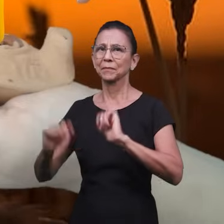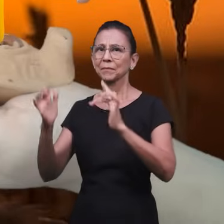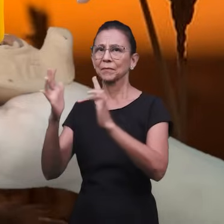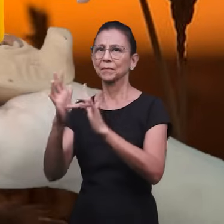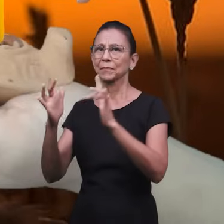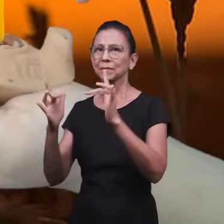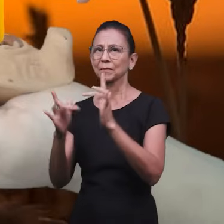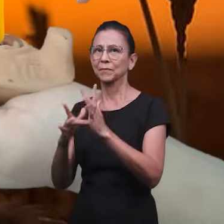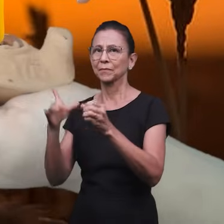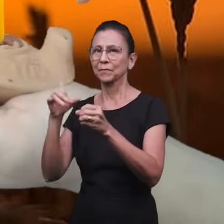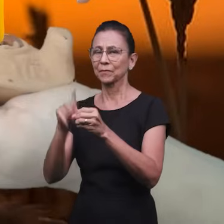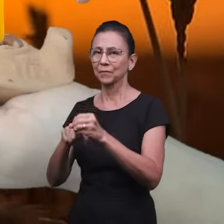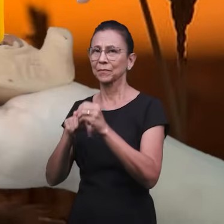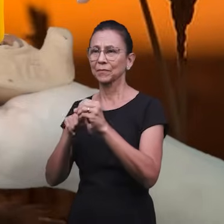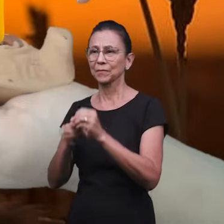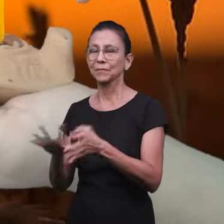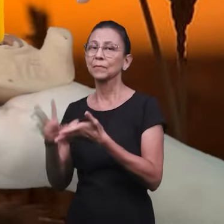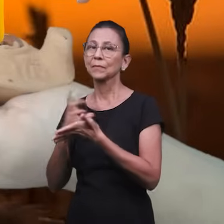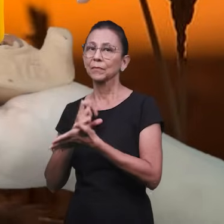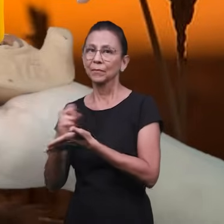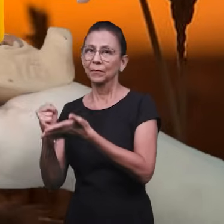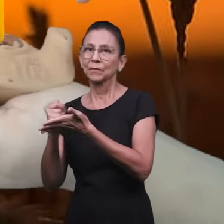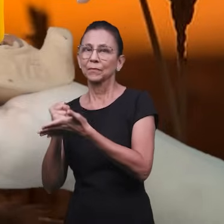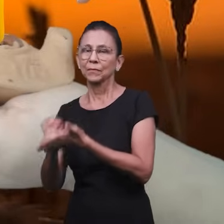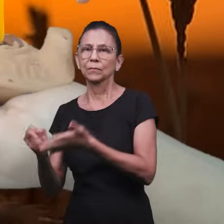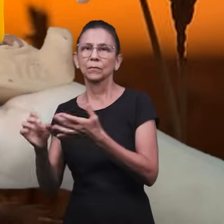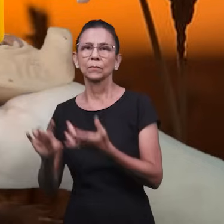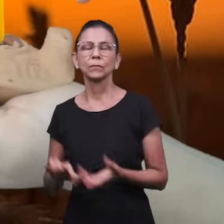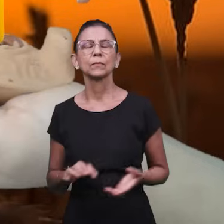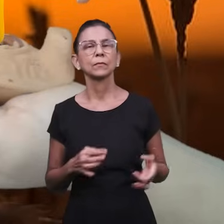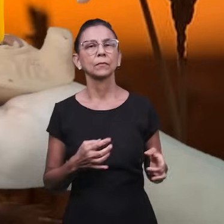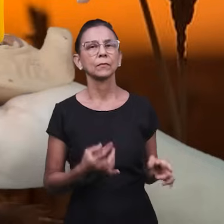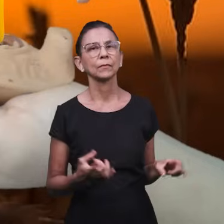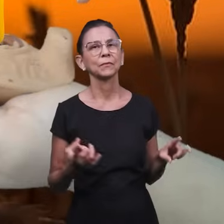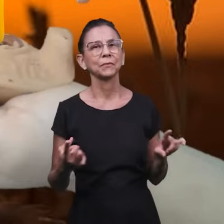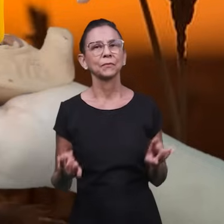fé sabemos e vigiamos,